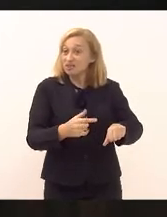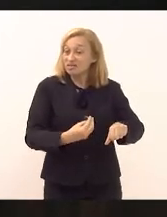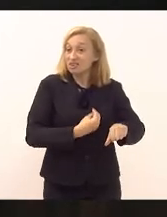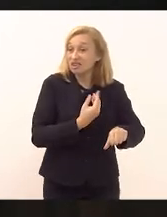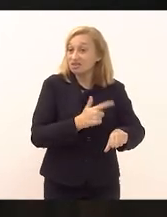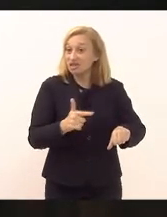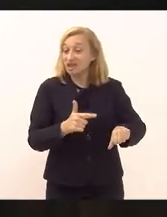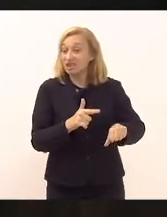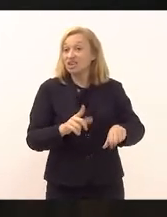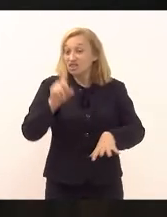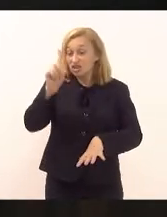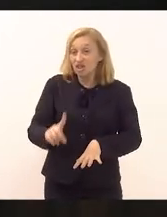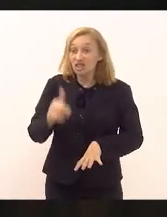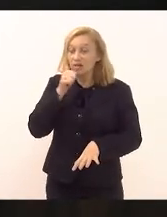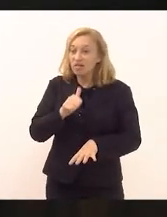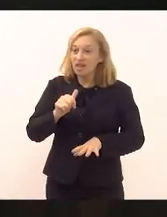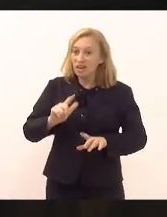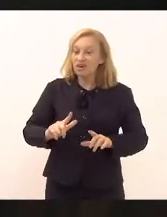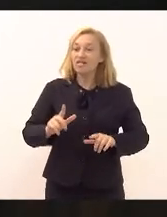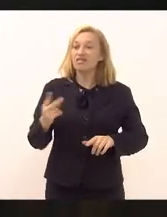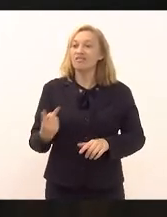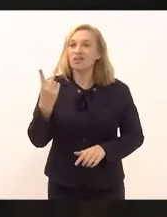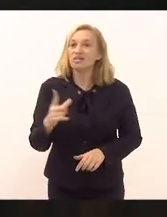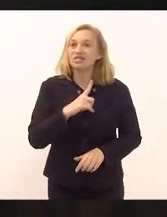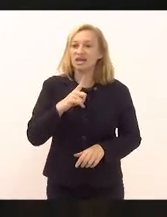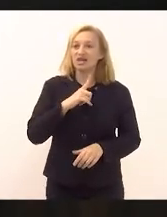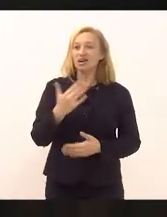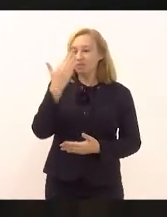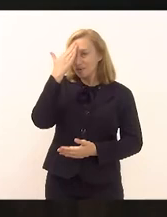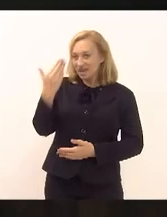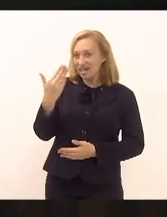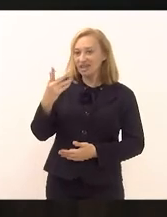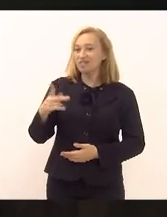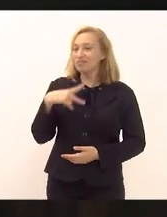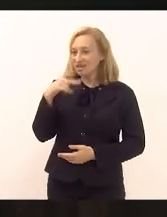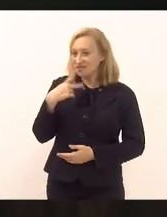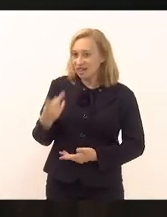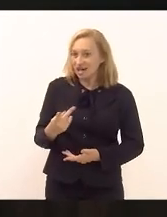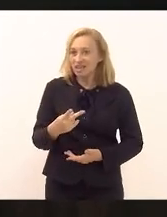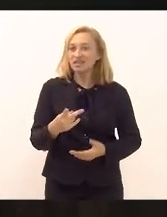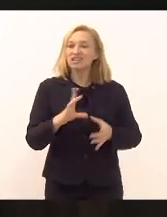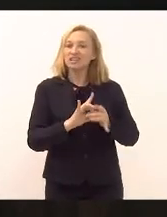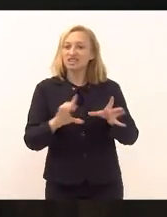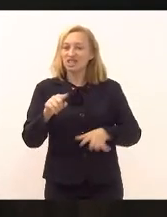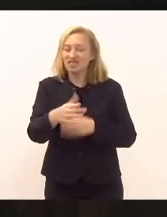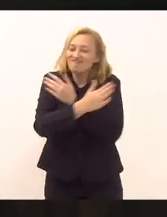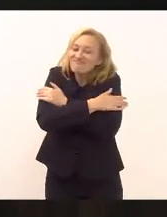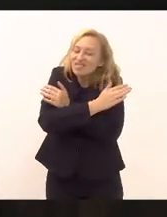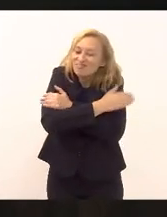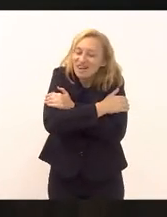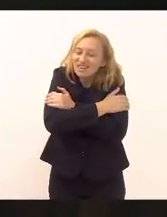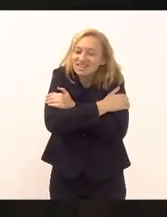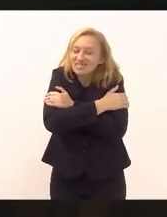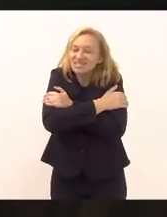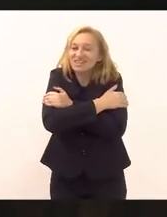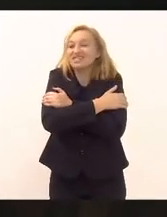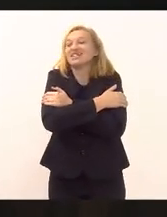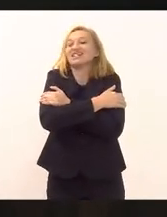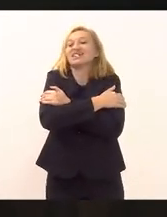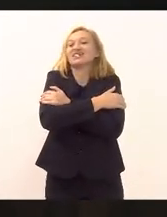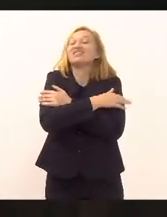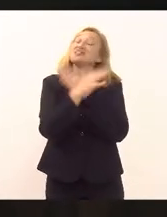os direitos das mulheres. Obrigada pela oportunidade de fazer essa consideração e deixar aqui meu abraço e